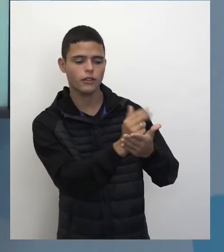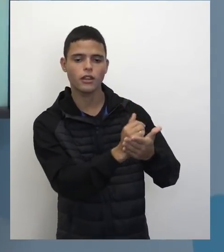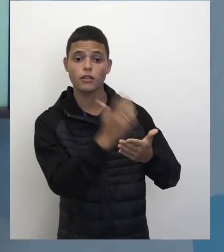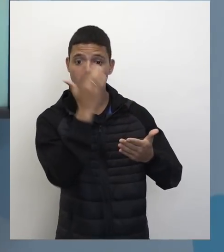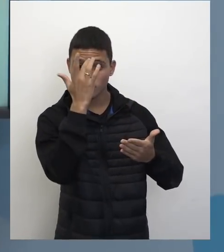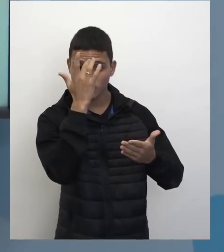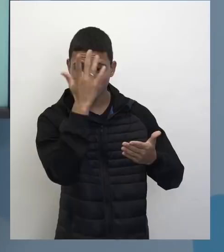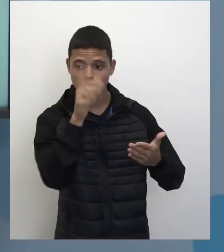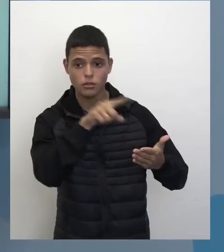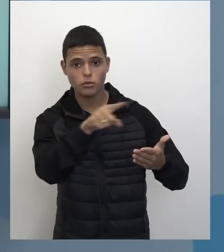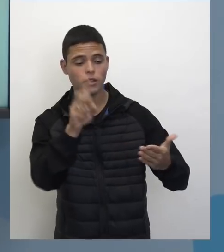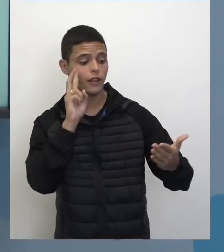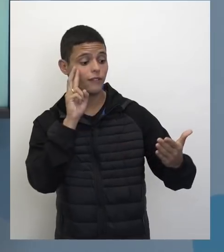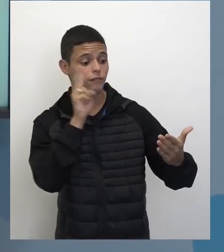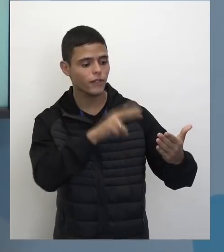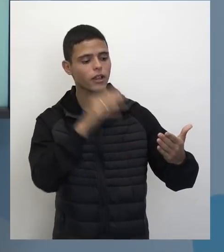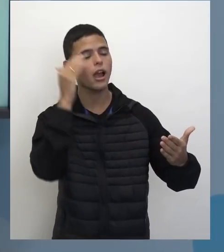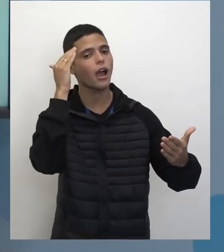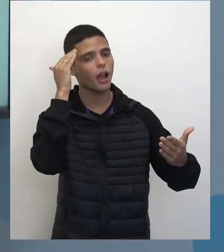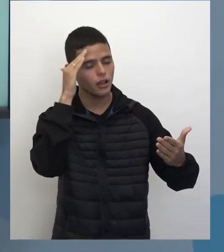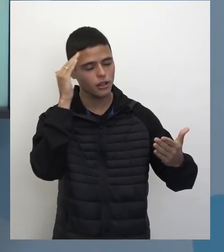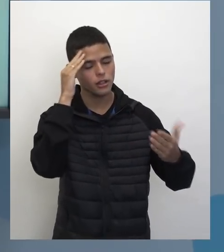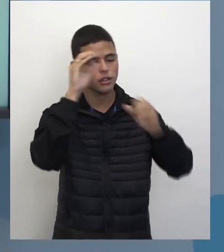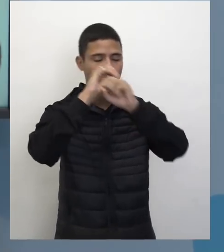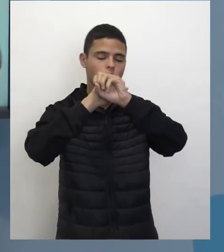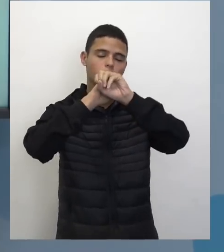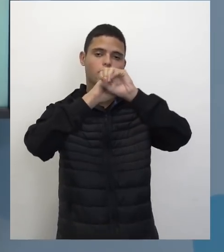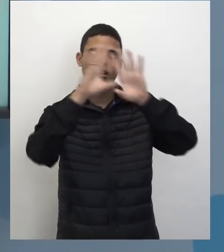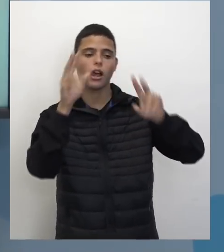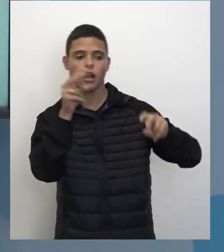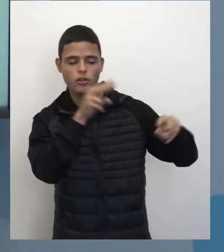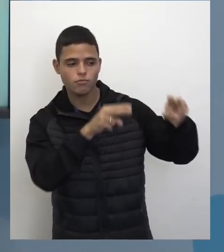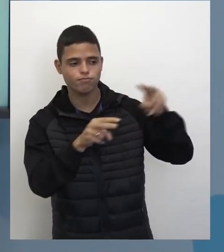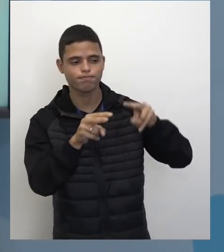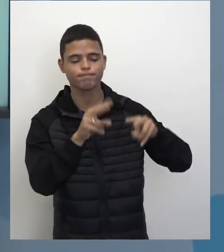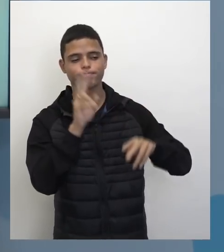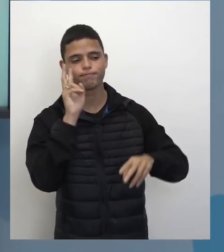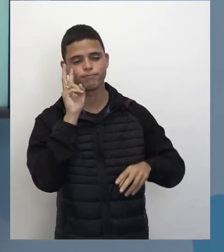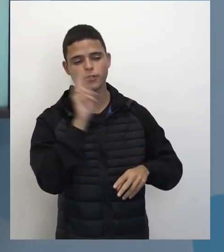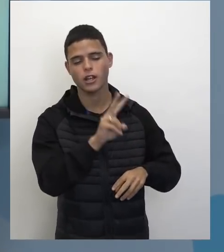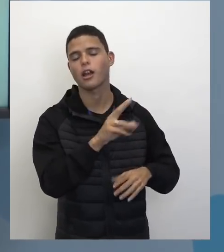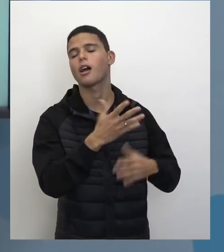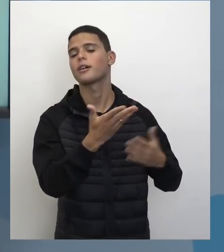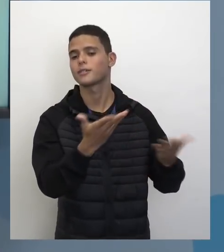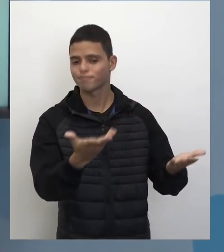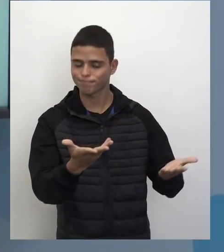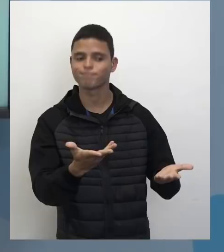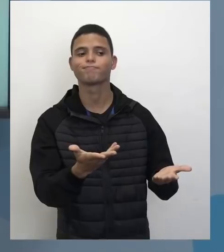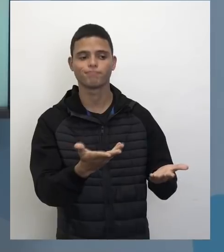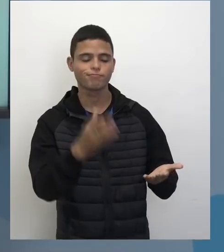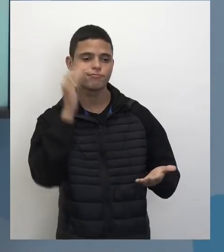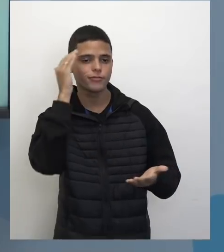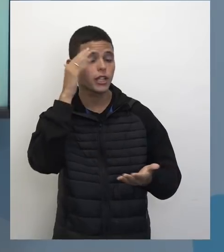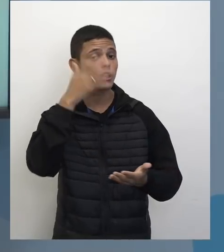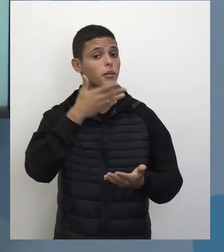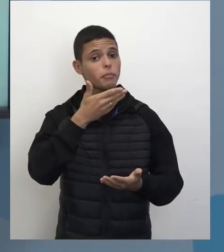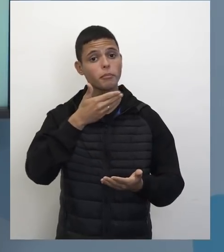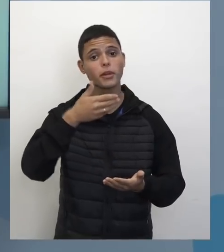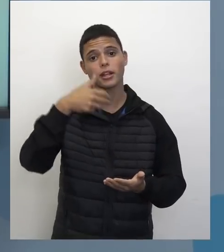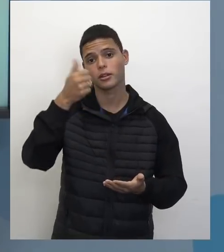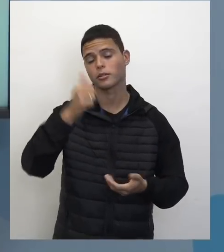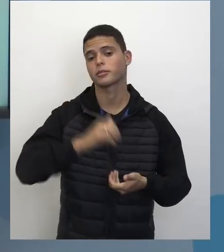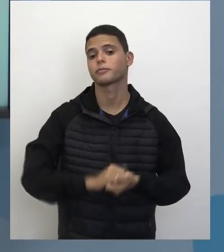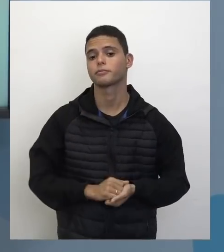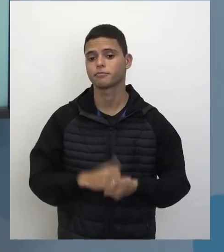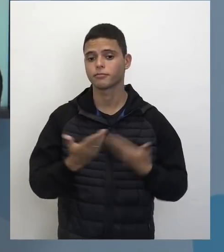fácil de você entender, né? Porque fica visual, você bate o olho e você começa a entender como essas peças se encaixam. A tabela da verdade,